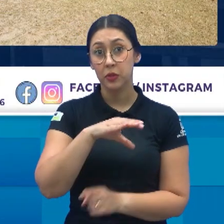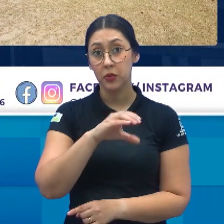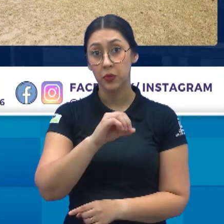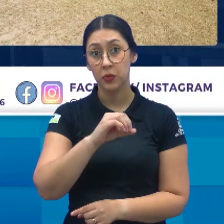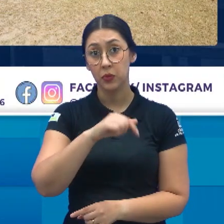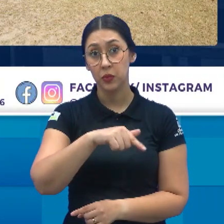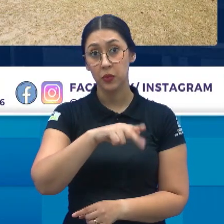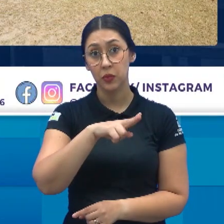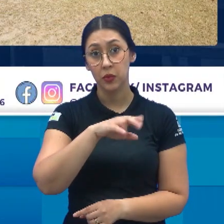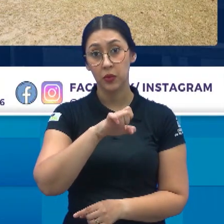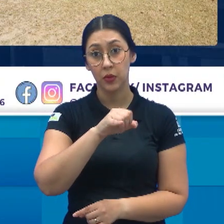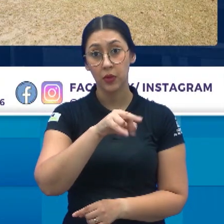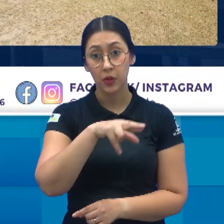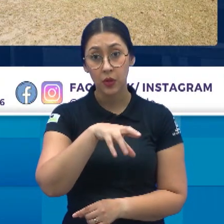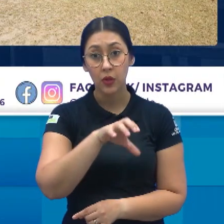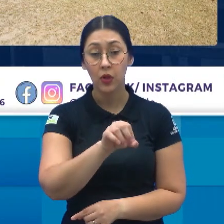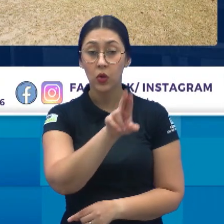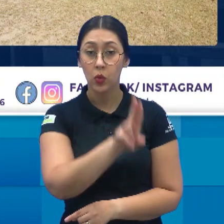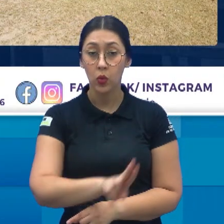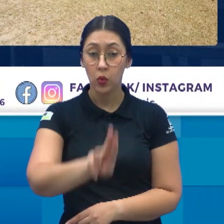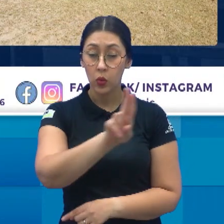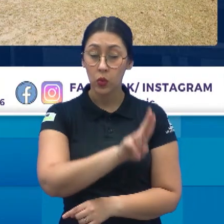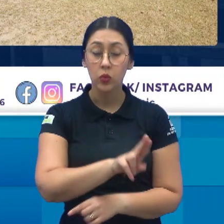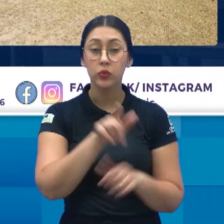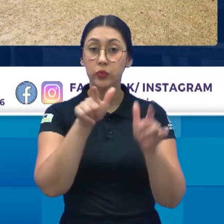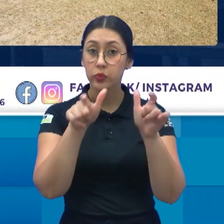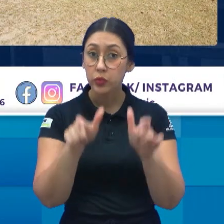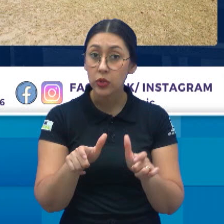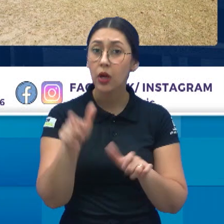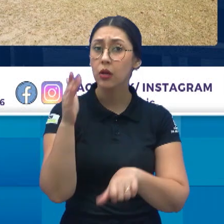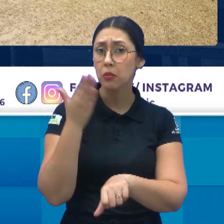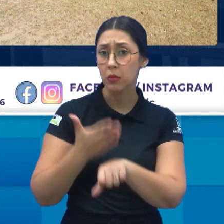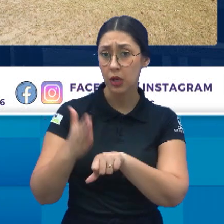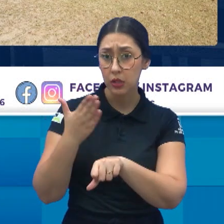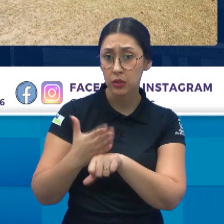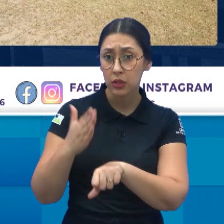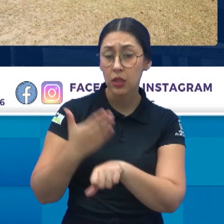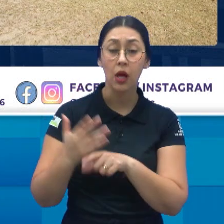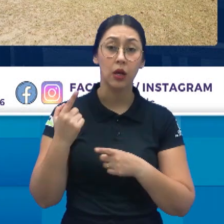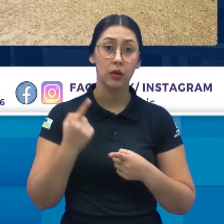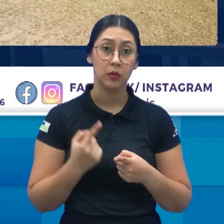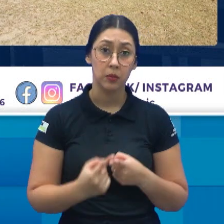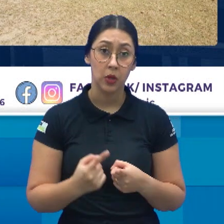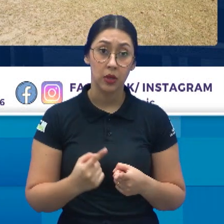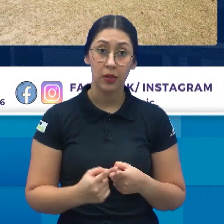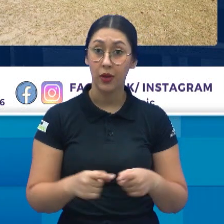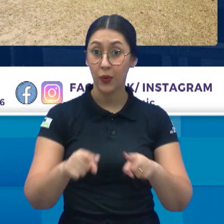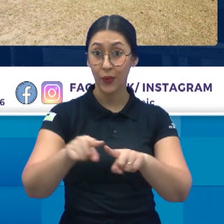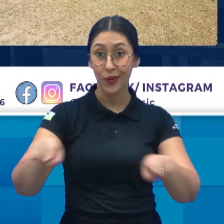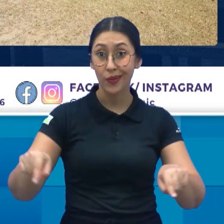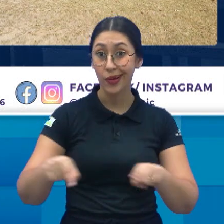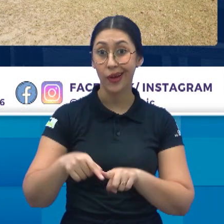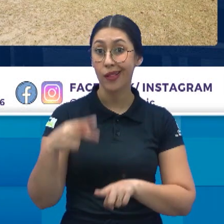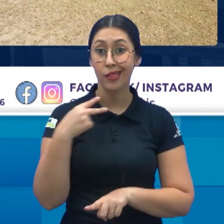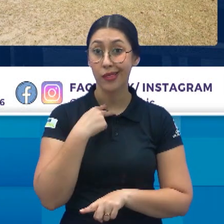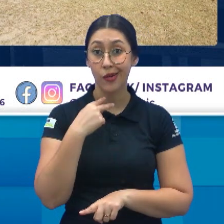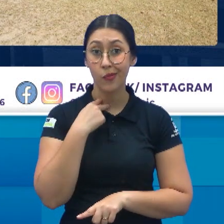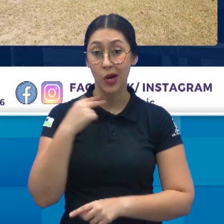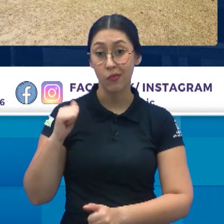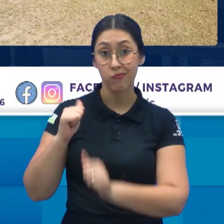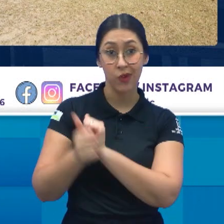no campo, usam o campo para treinar, porque o campo não pode ter jogos oficiais por